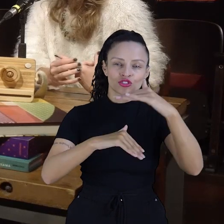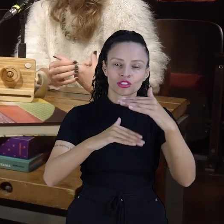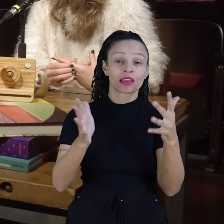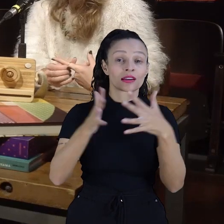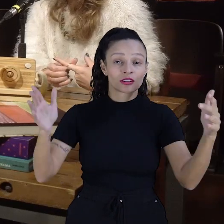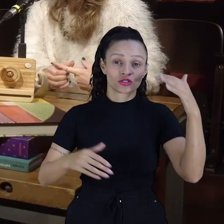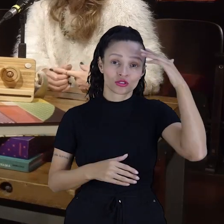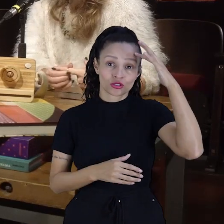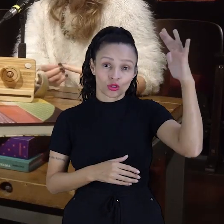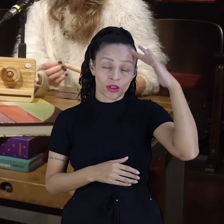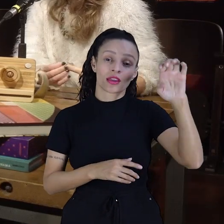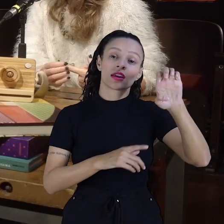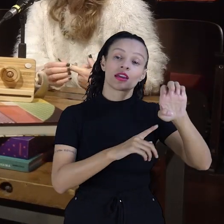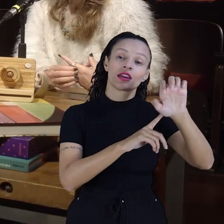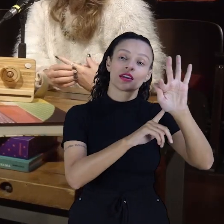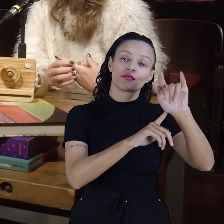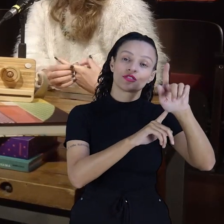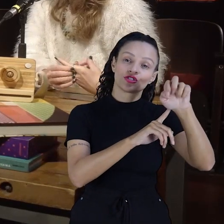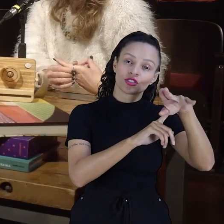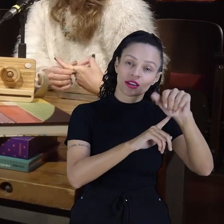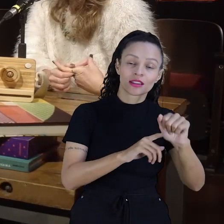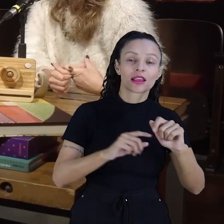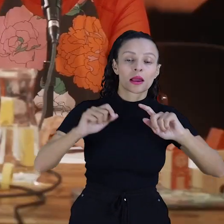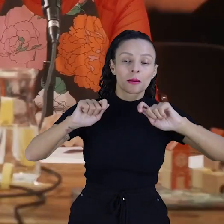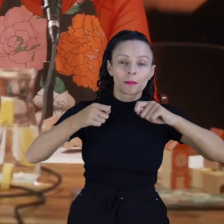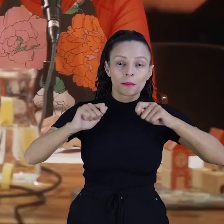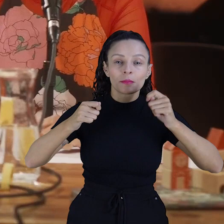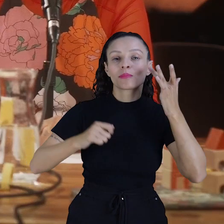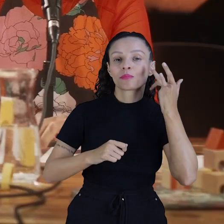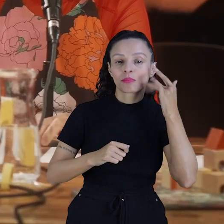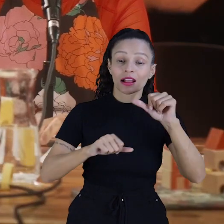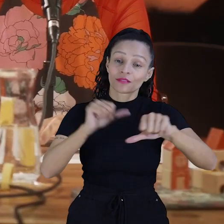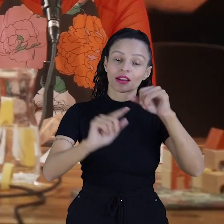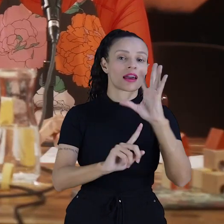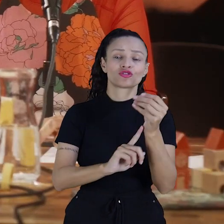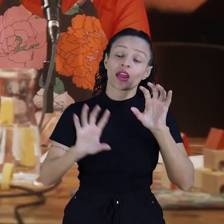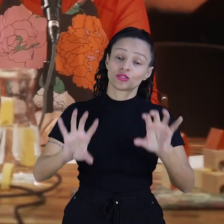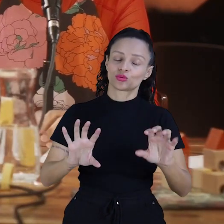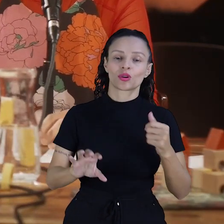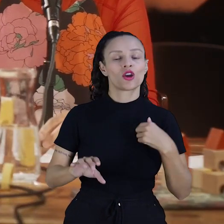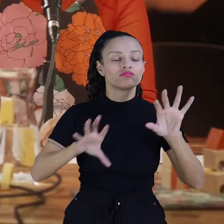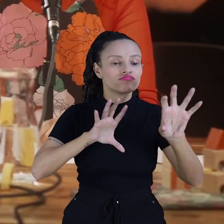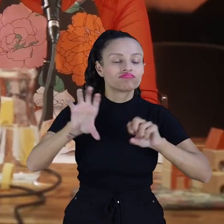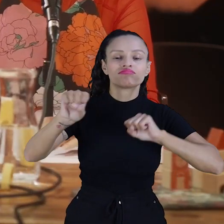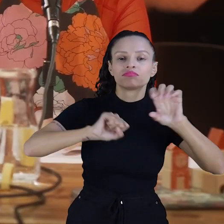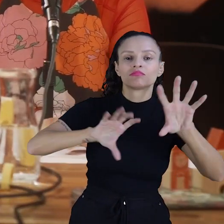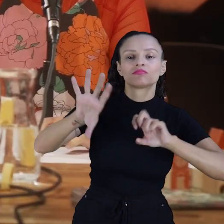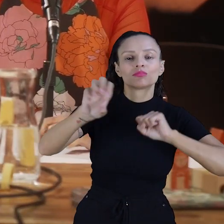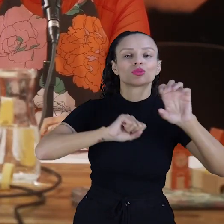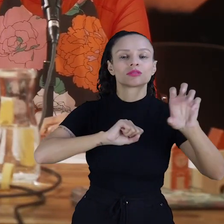sonhos. Efigênia Rolim, papel de bala, vira arte. É isso. É esse lugar que eu vou